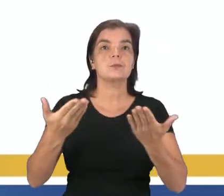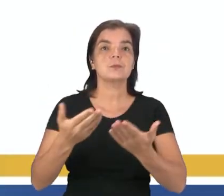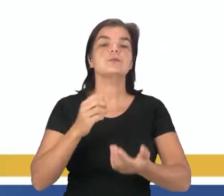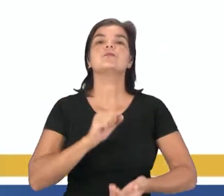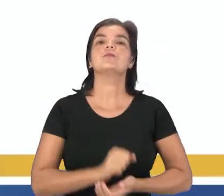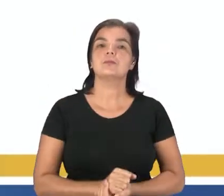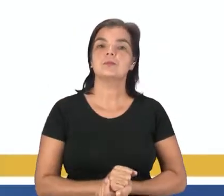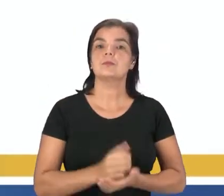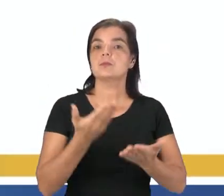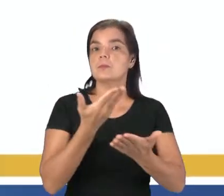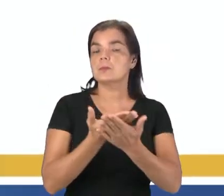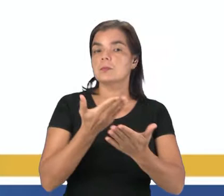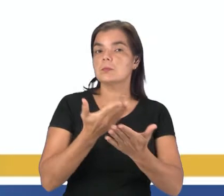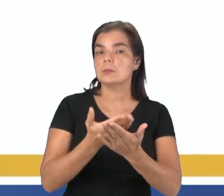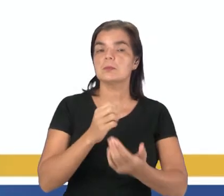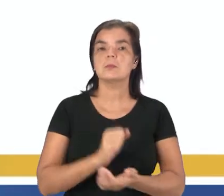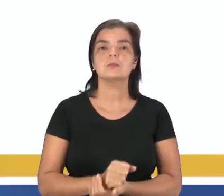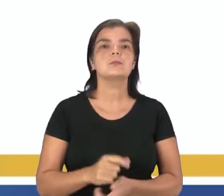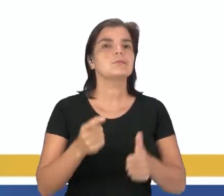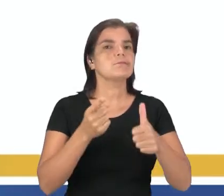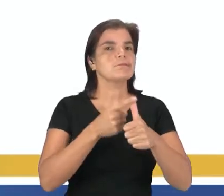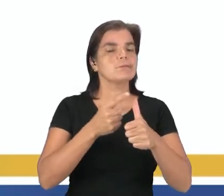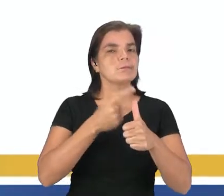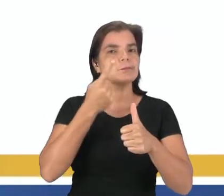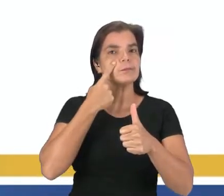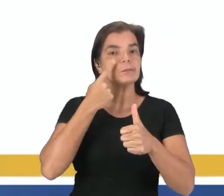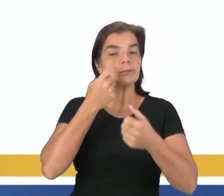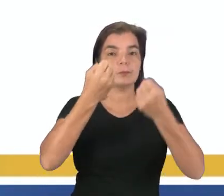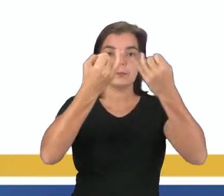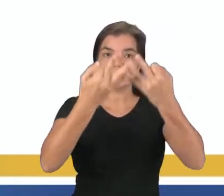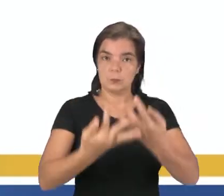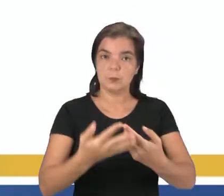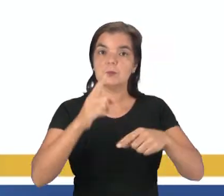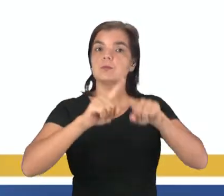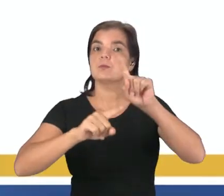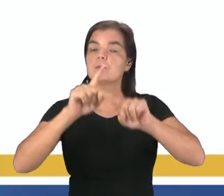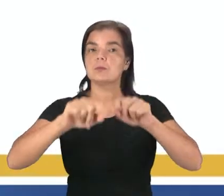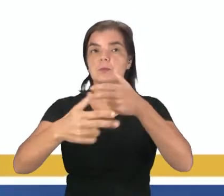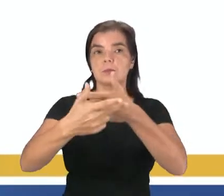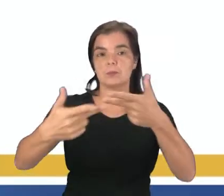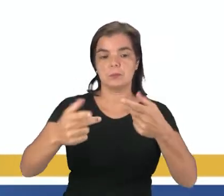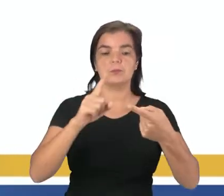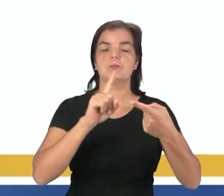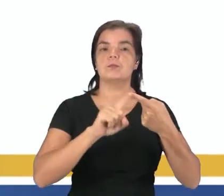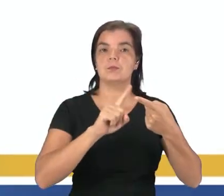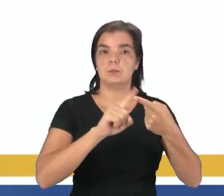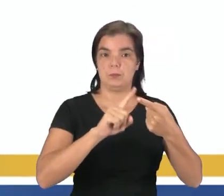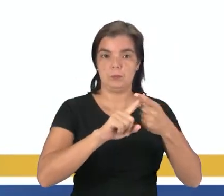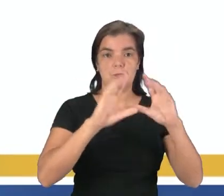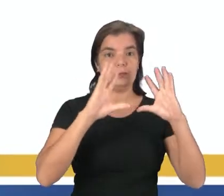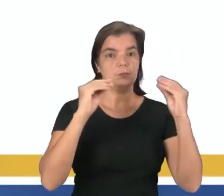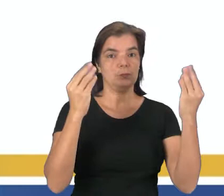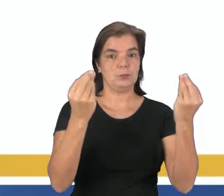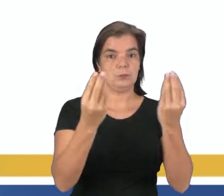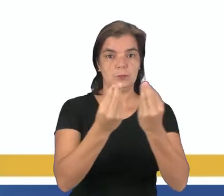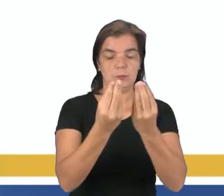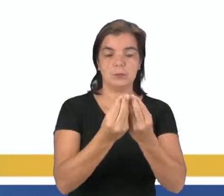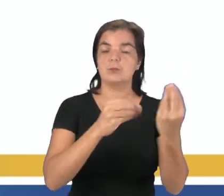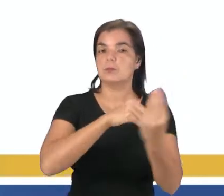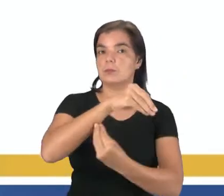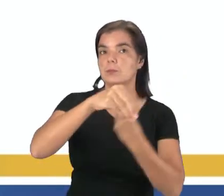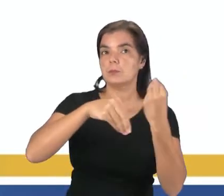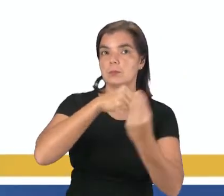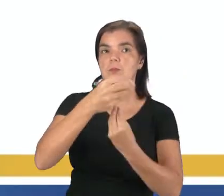no decorrer dessa aula, tá? Nós teremos primeiramente a definição de matéria, depois sua divisão em substâncias e